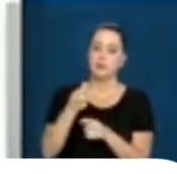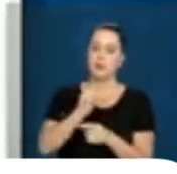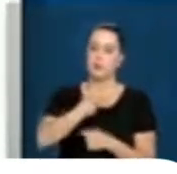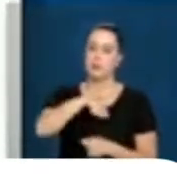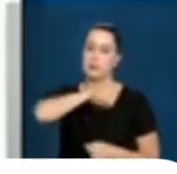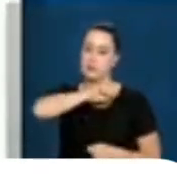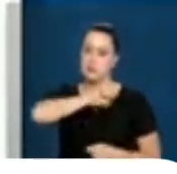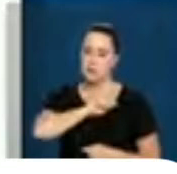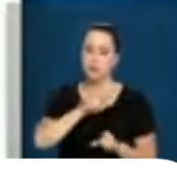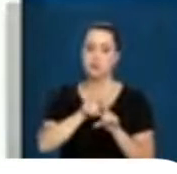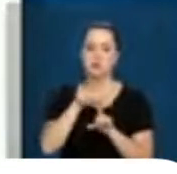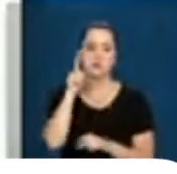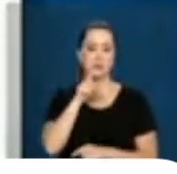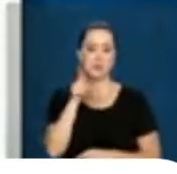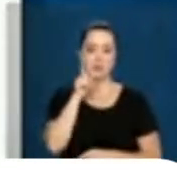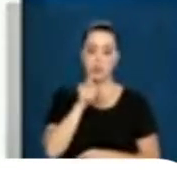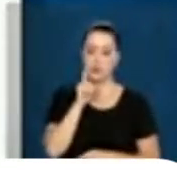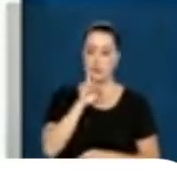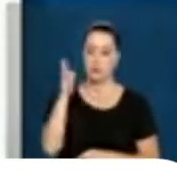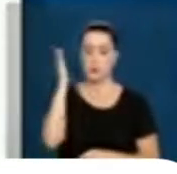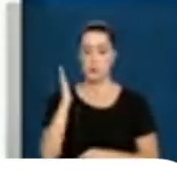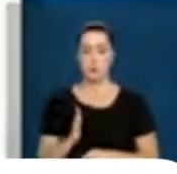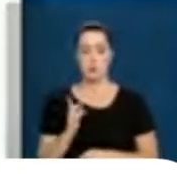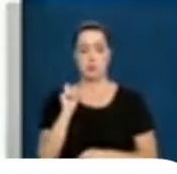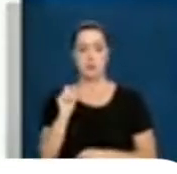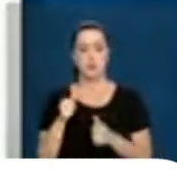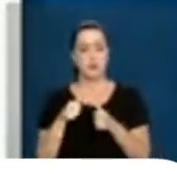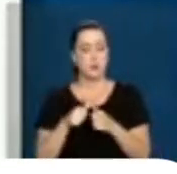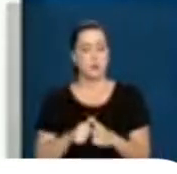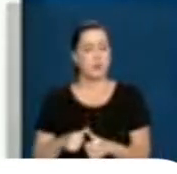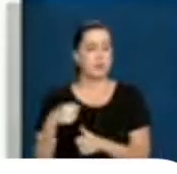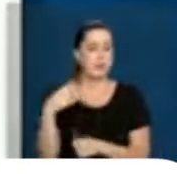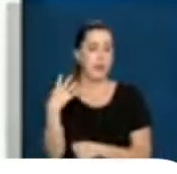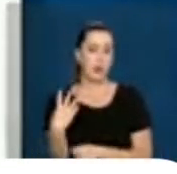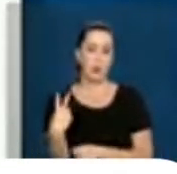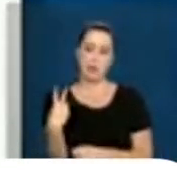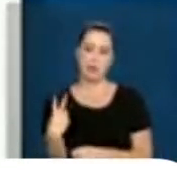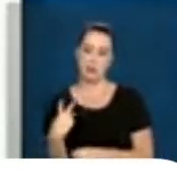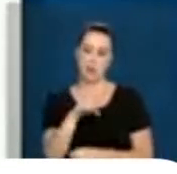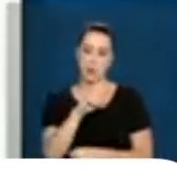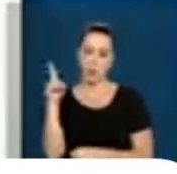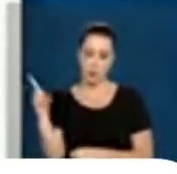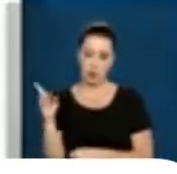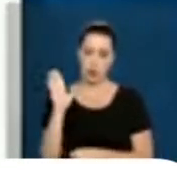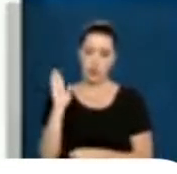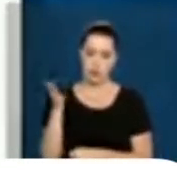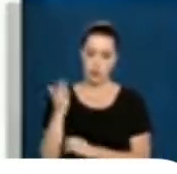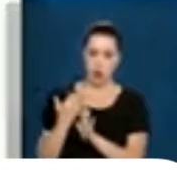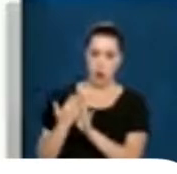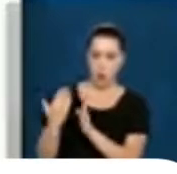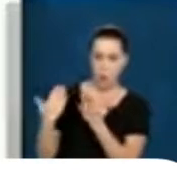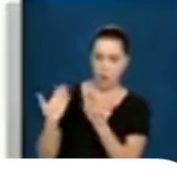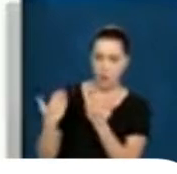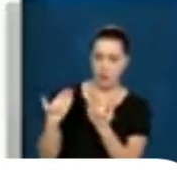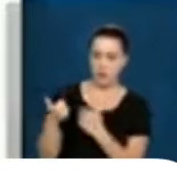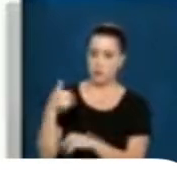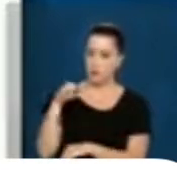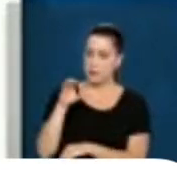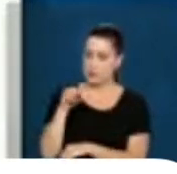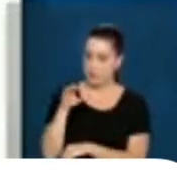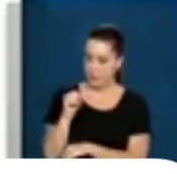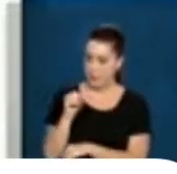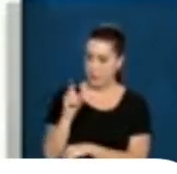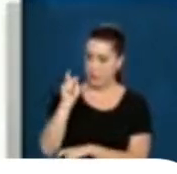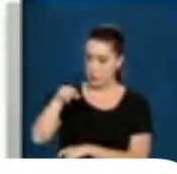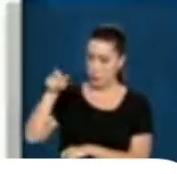de 42 dias de evolução, da epidemia desde o 100º caso, e os